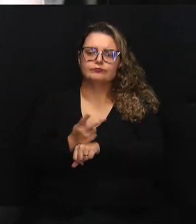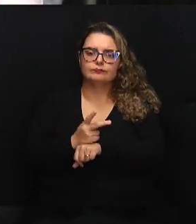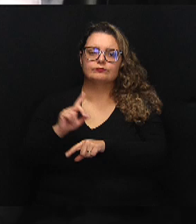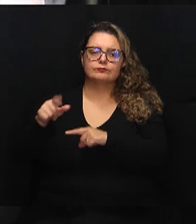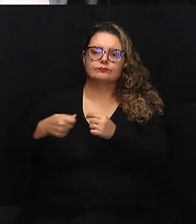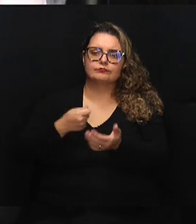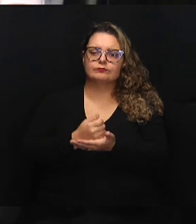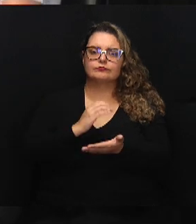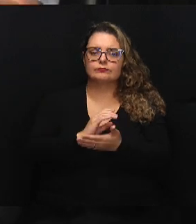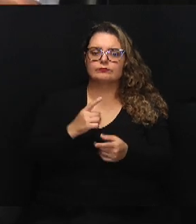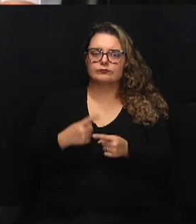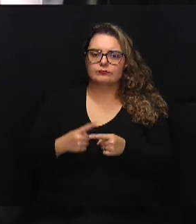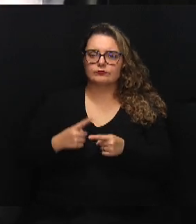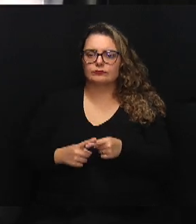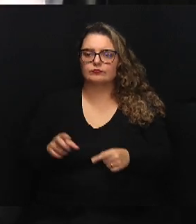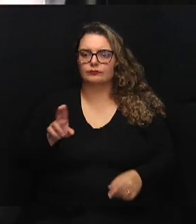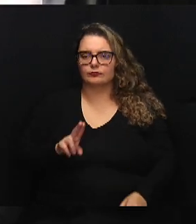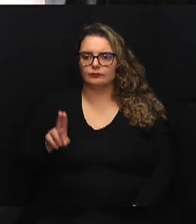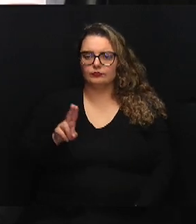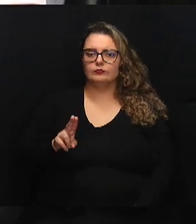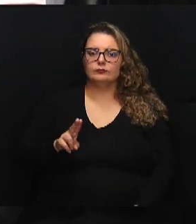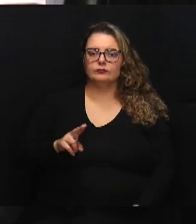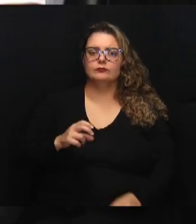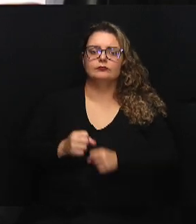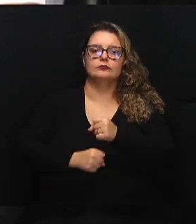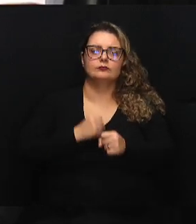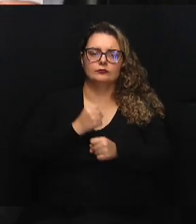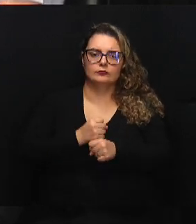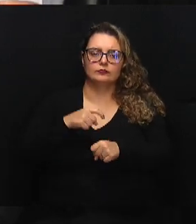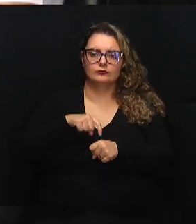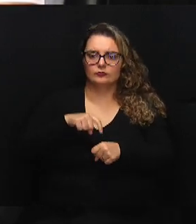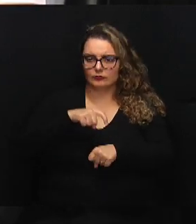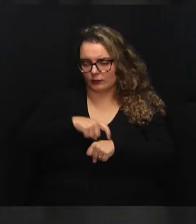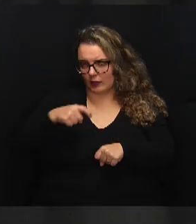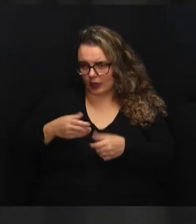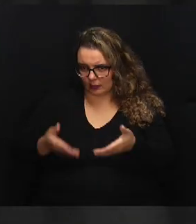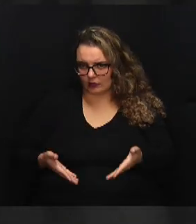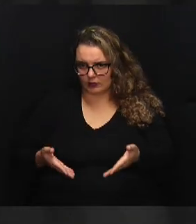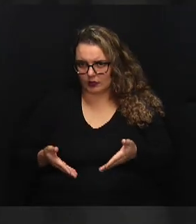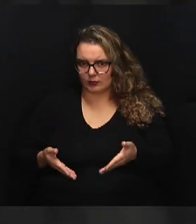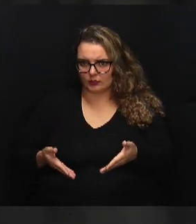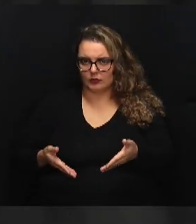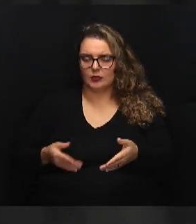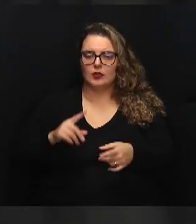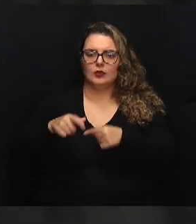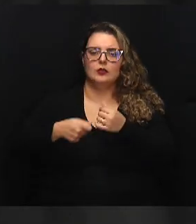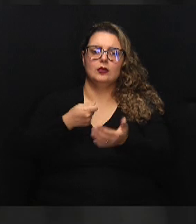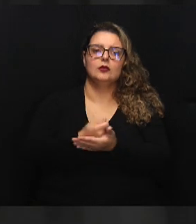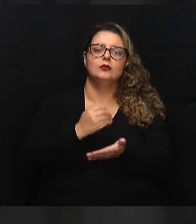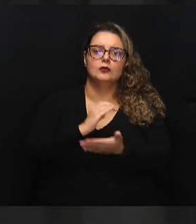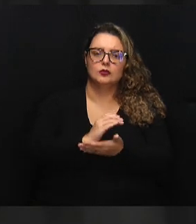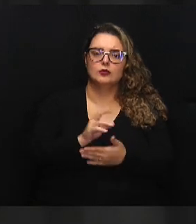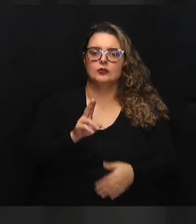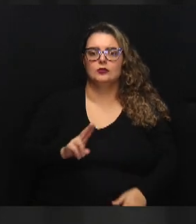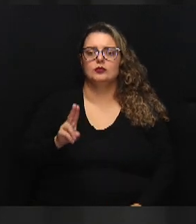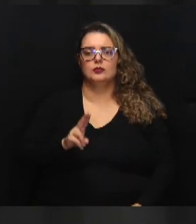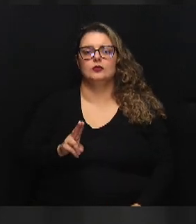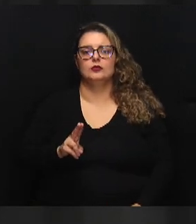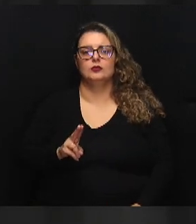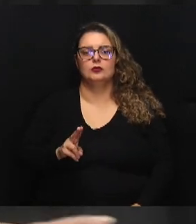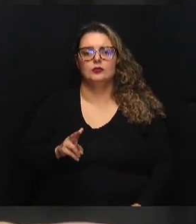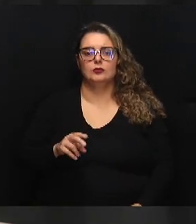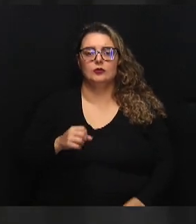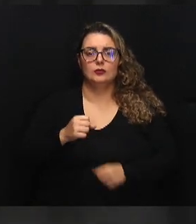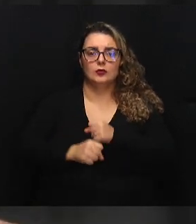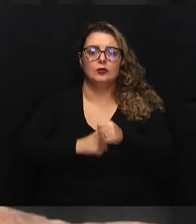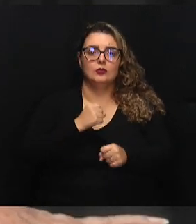porque a emenda tem que ser utilizada durante o ano. Ah, tá. Ela tem, as emendas têm que ser utilizadas durante o ano.